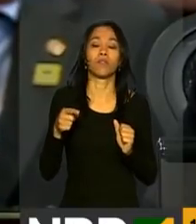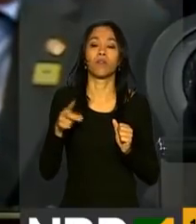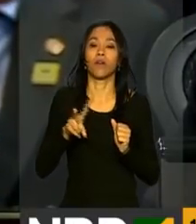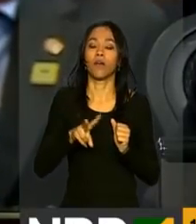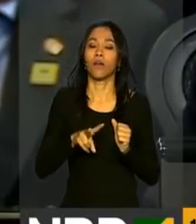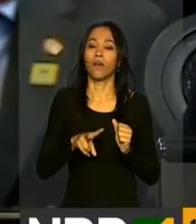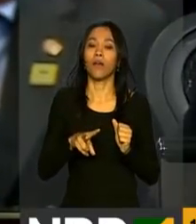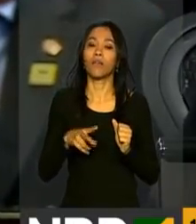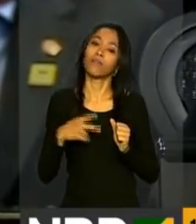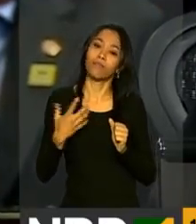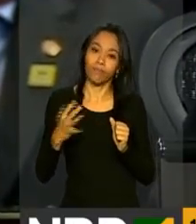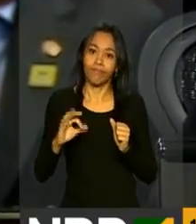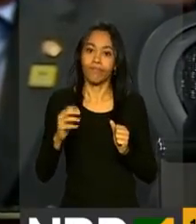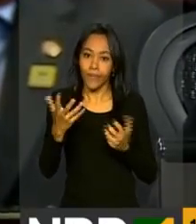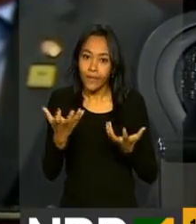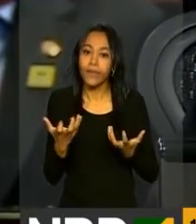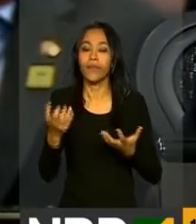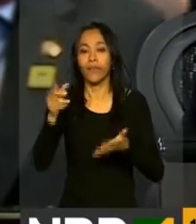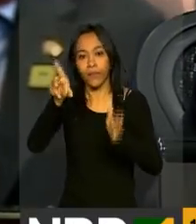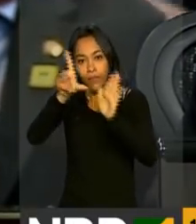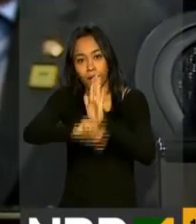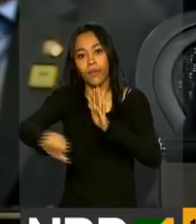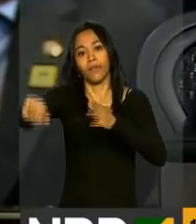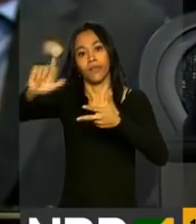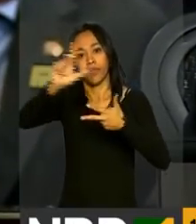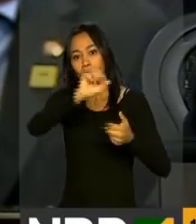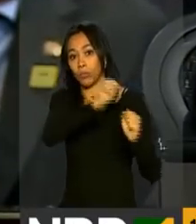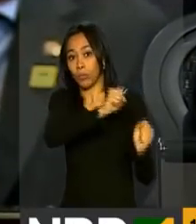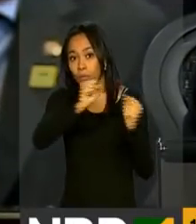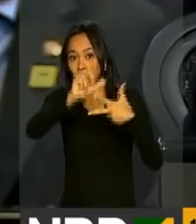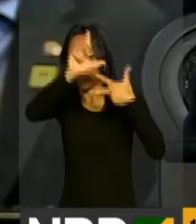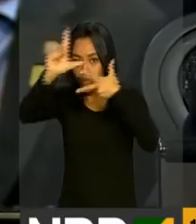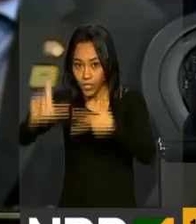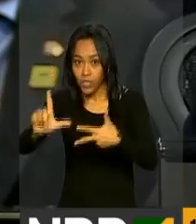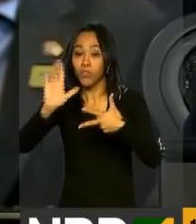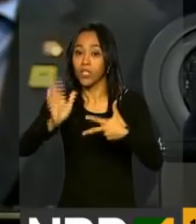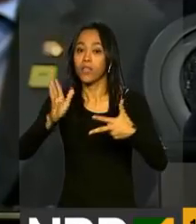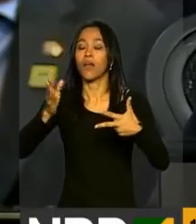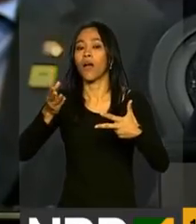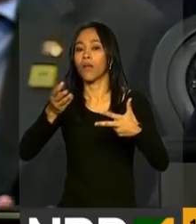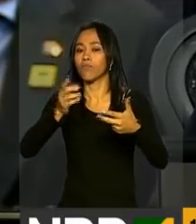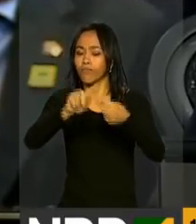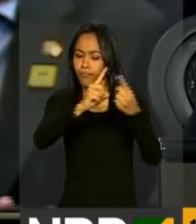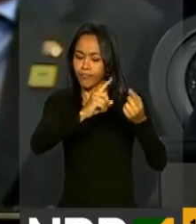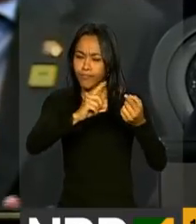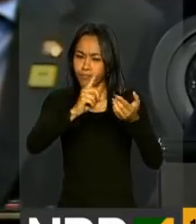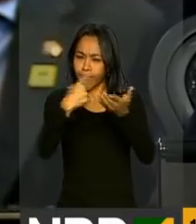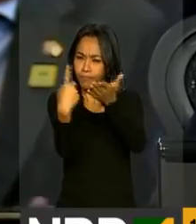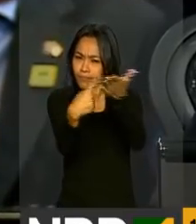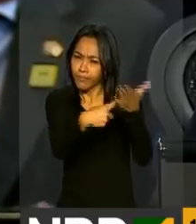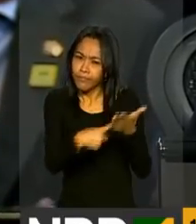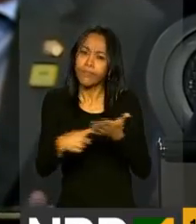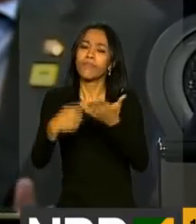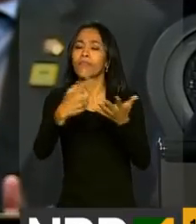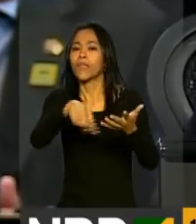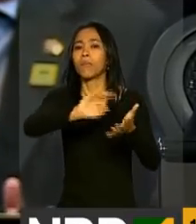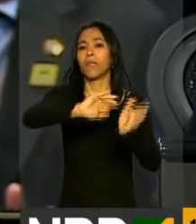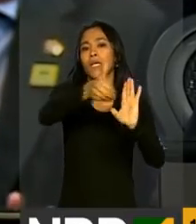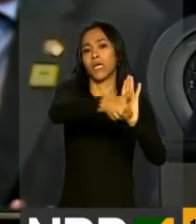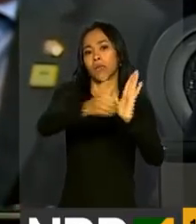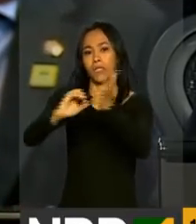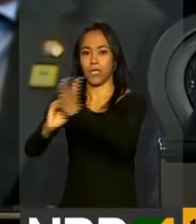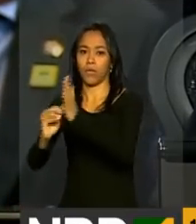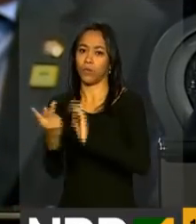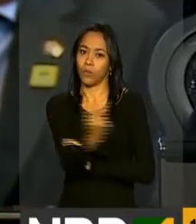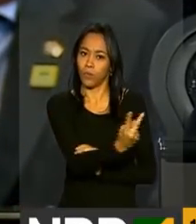legislativas que já estão sendo levadas adiante pela câmara a e também pelo senado